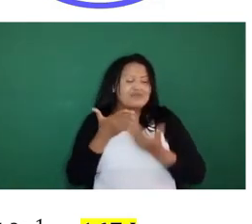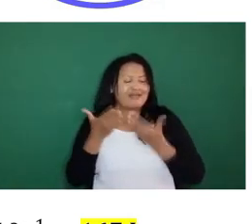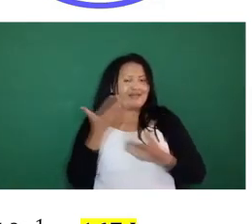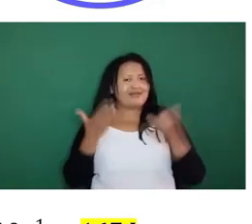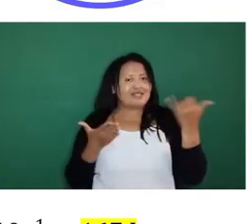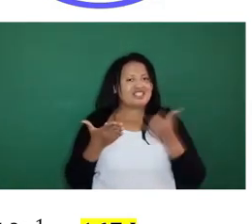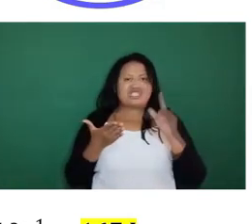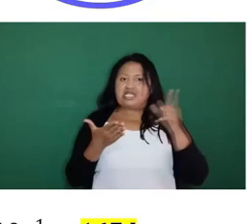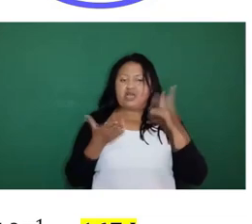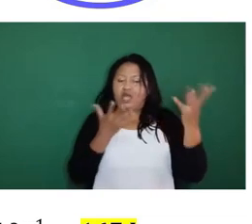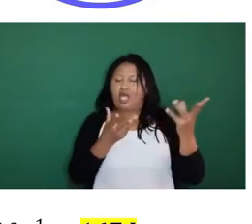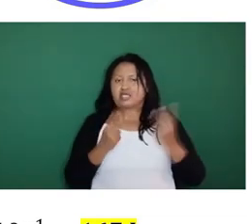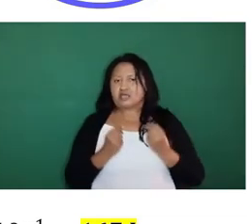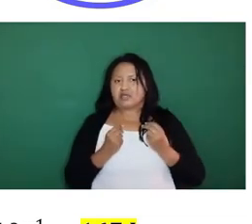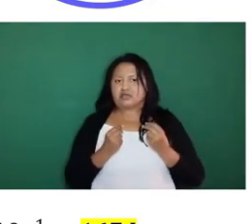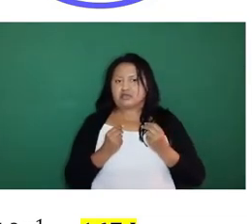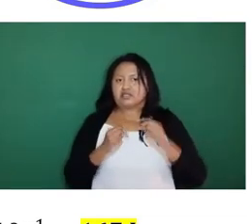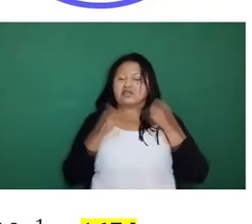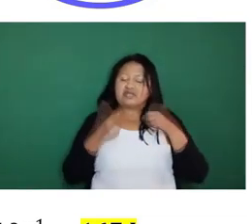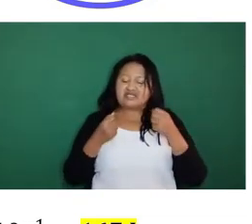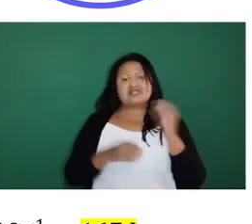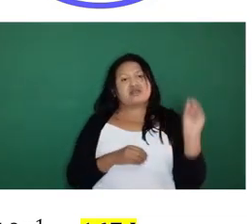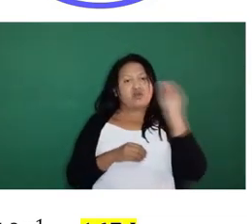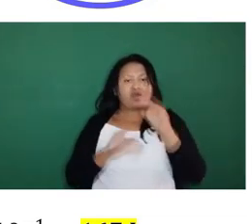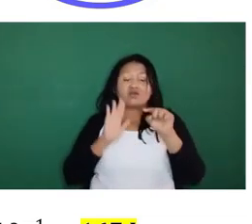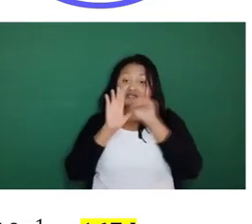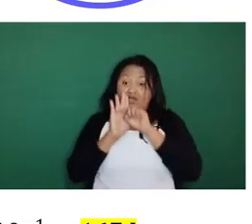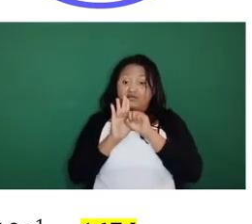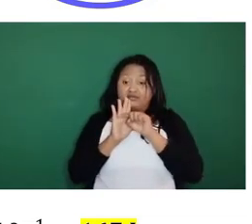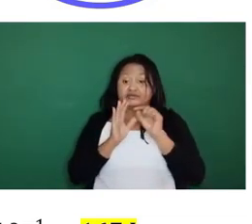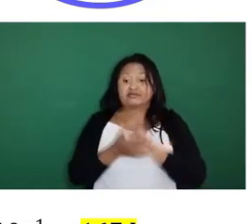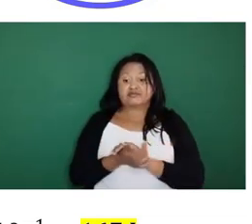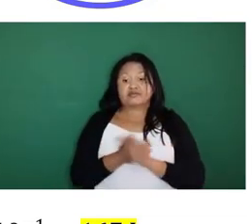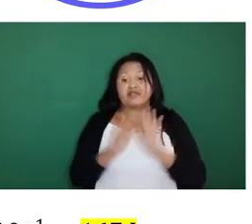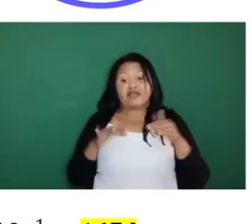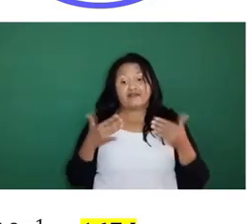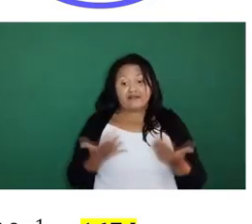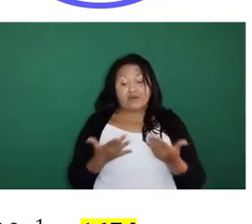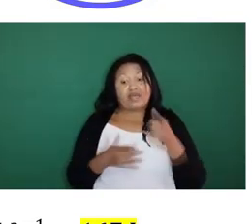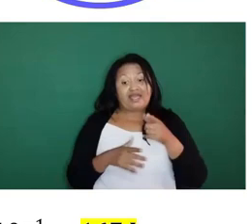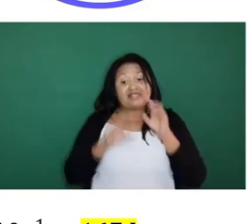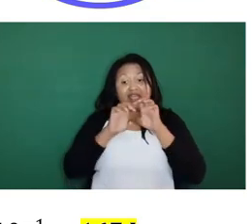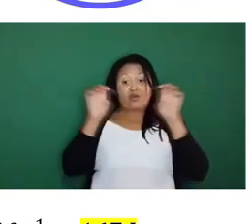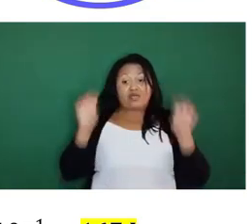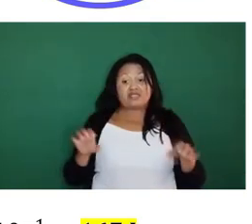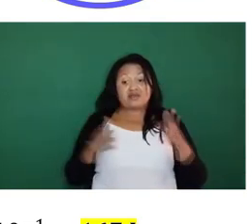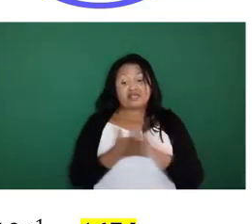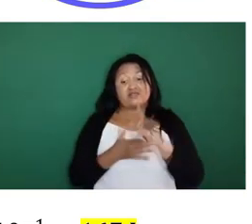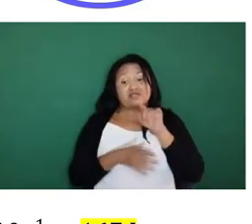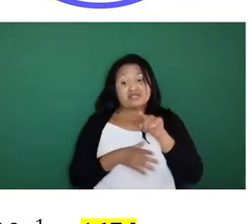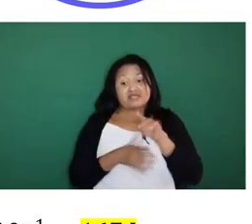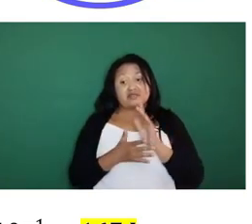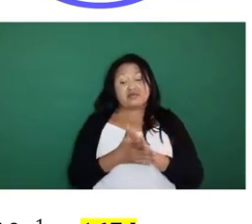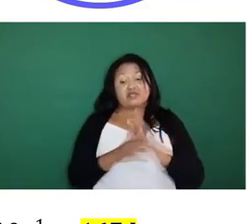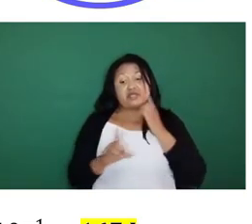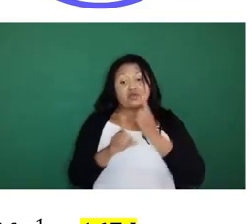energia e não ganhando Então eu tenho que colocar esse sinal de menos na conta tá então essa equação aqui vocês podem encontrar em